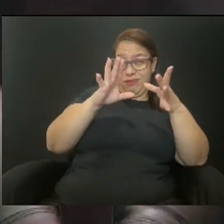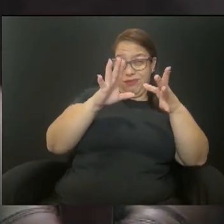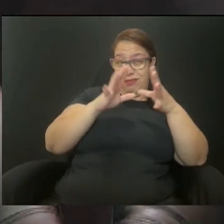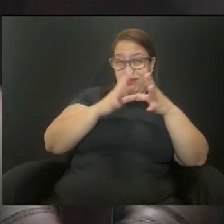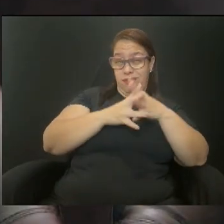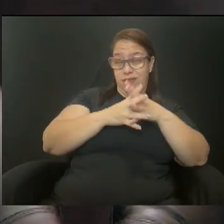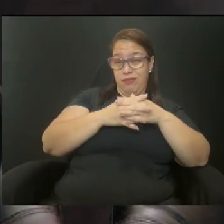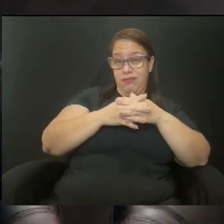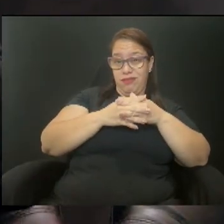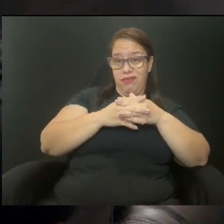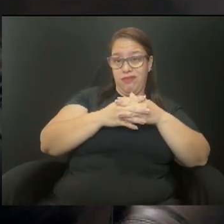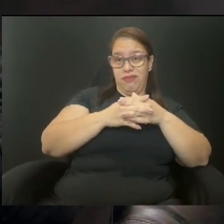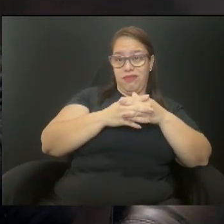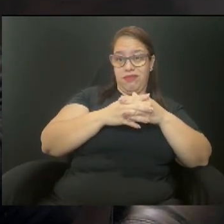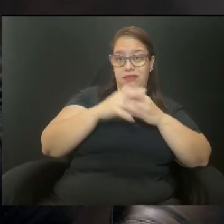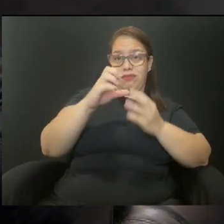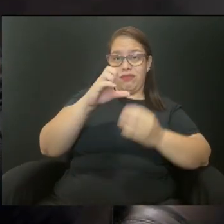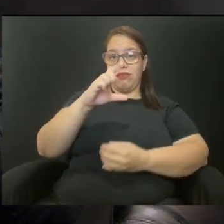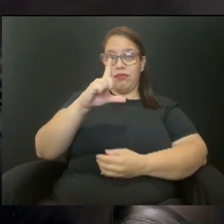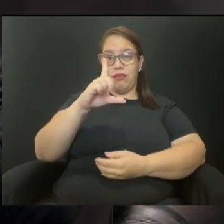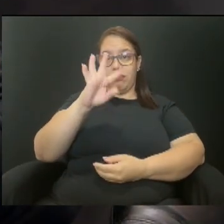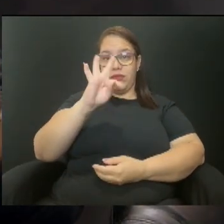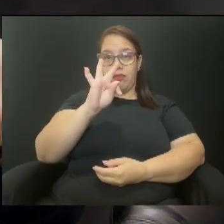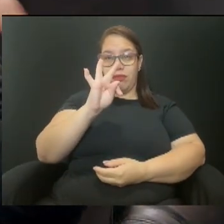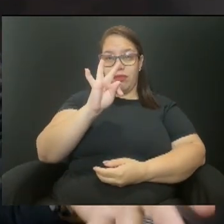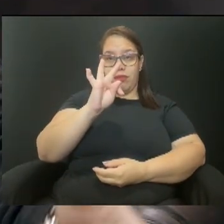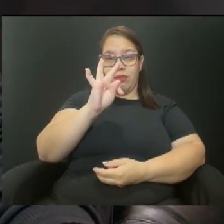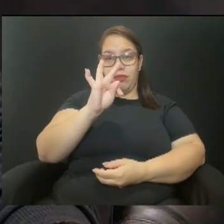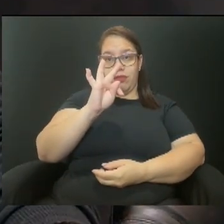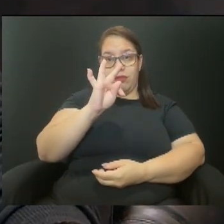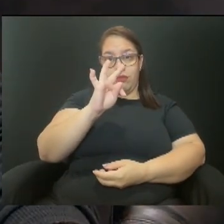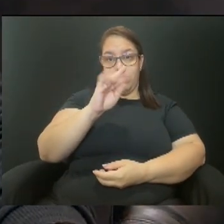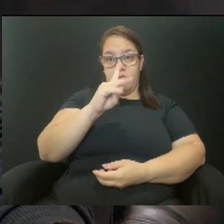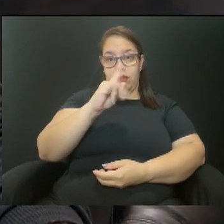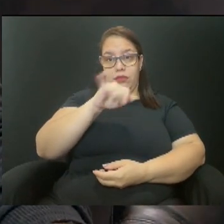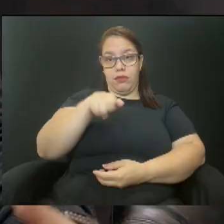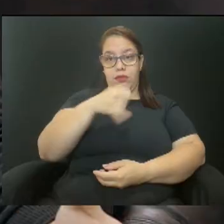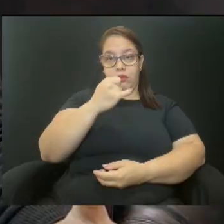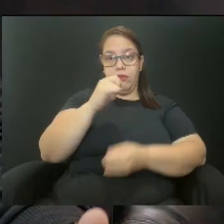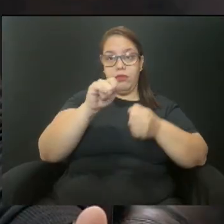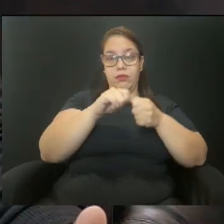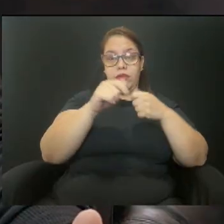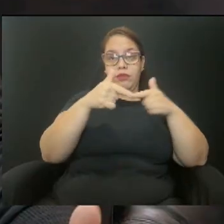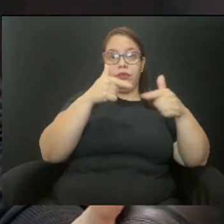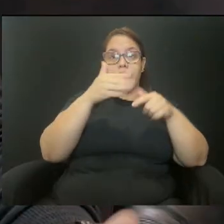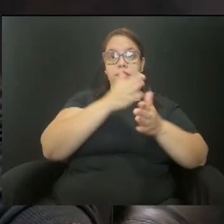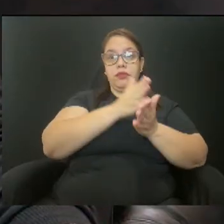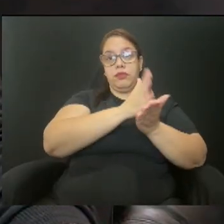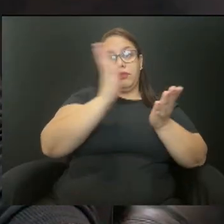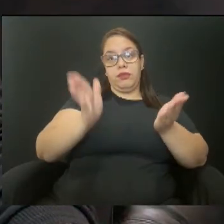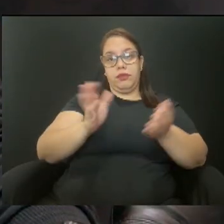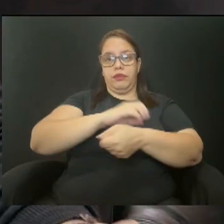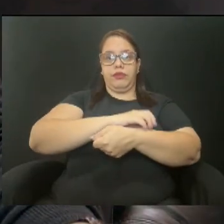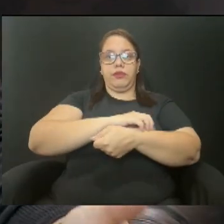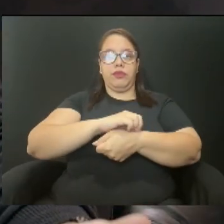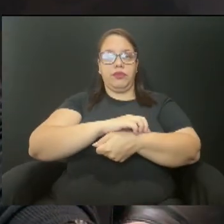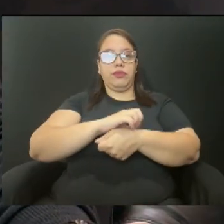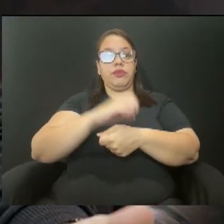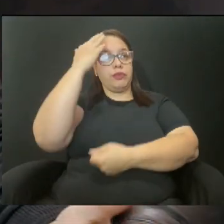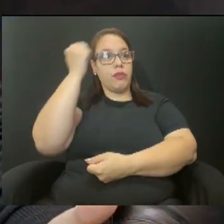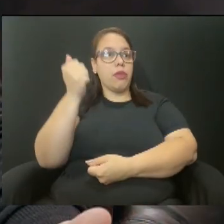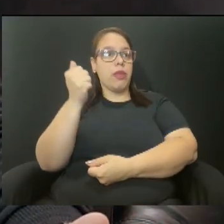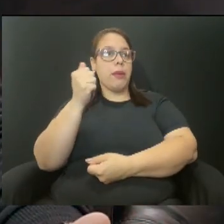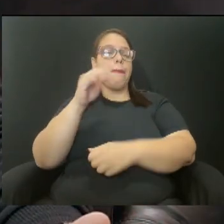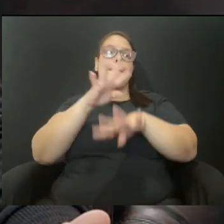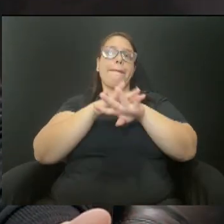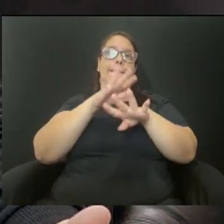da CLT para o PJ, para eu estar fazendo um trabalho à parte? Como é que a gente sabe? Calculando, financeiramente está